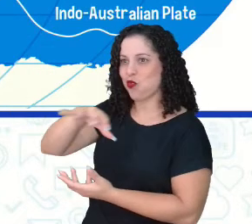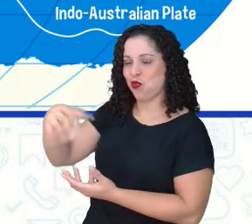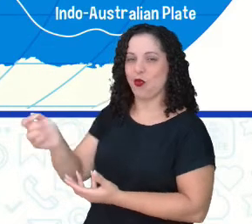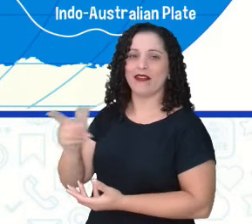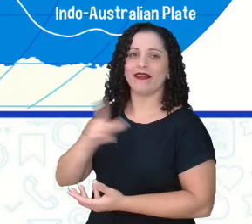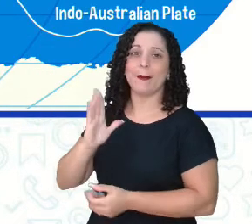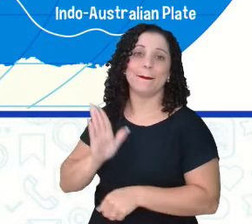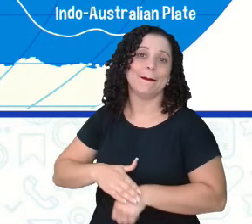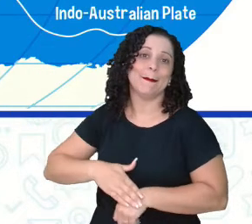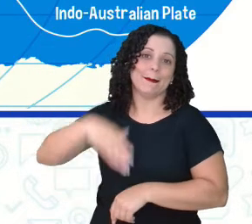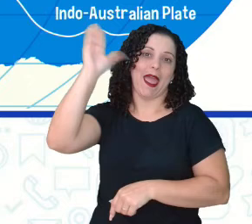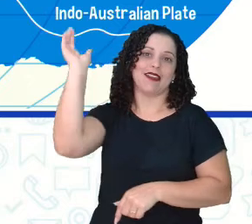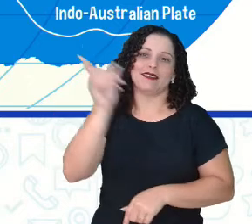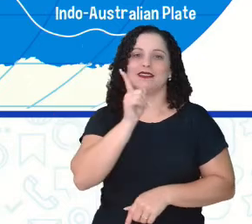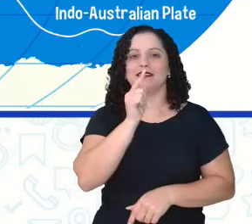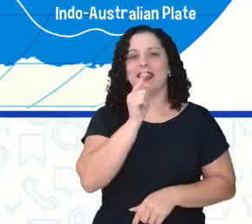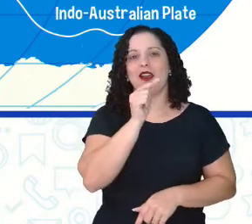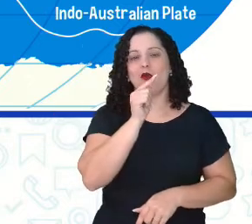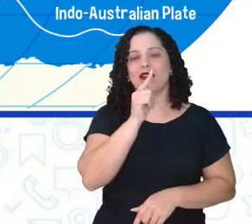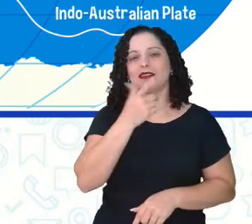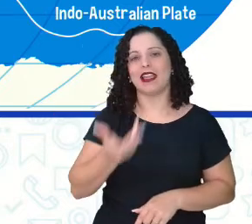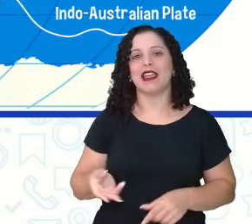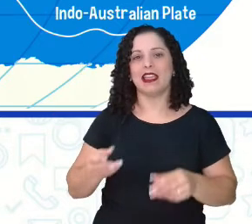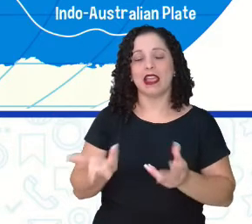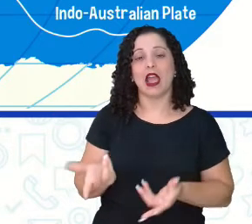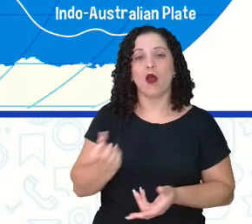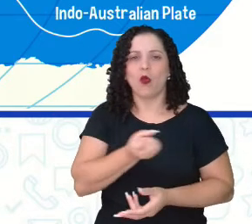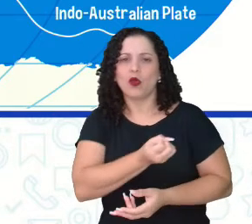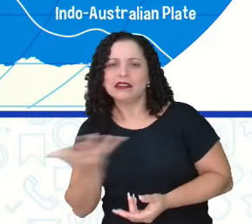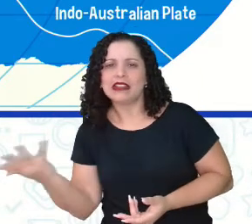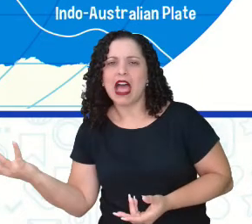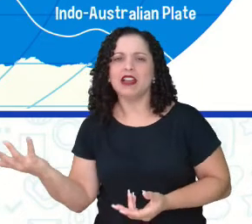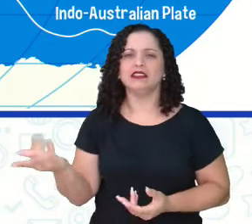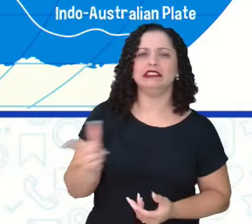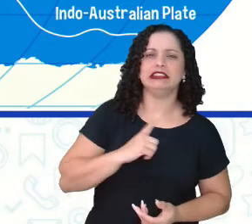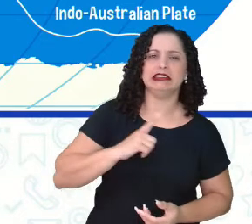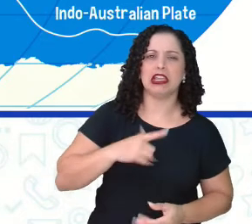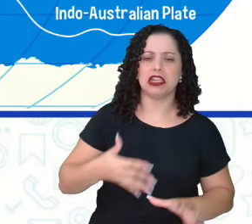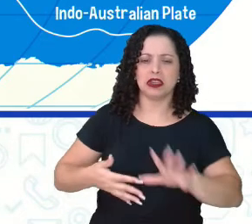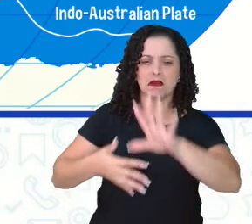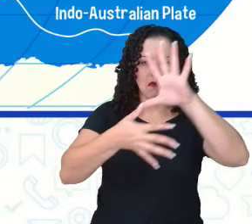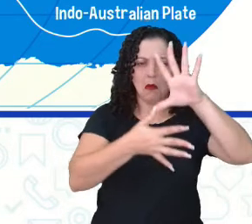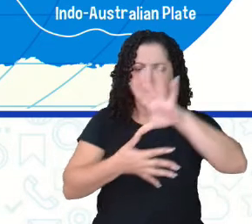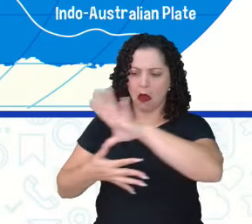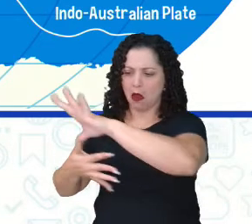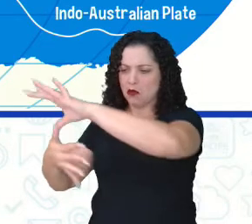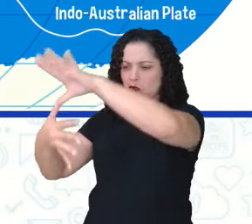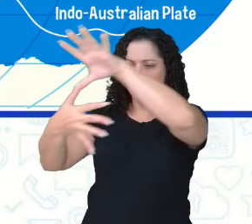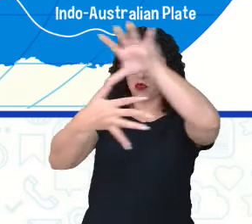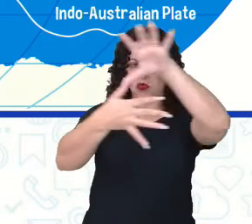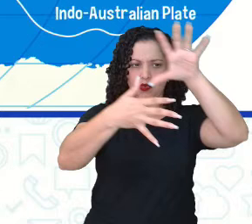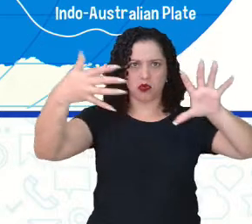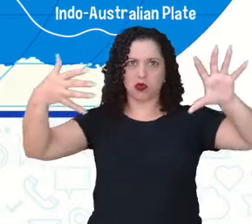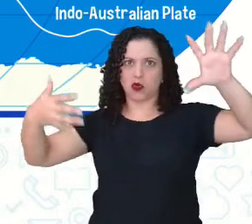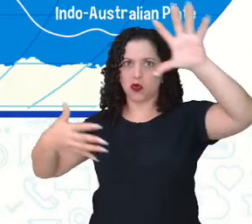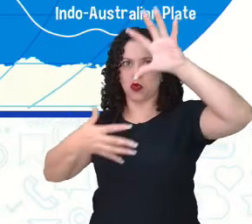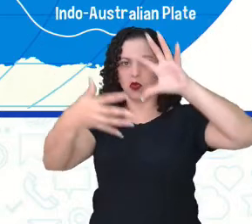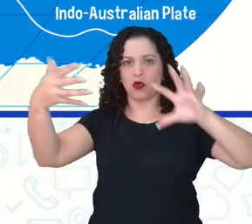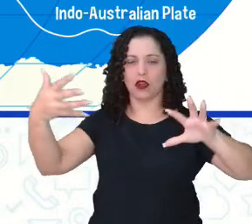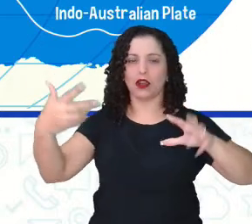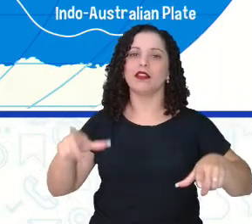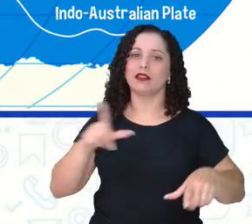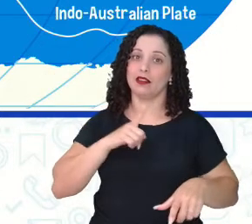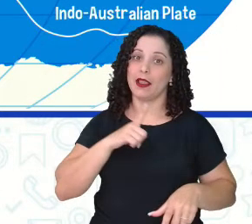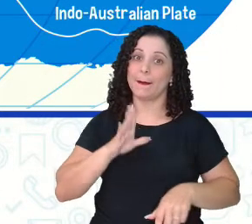mais água do que a questão aí do solo representado pelos continentes. Mas a gente não pode esquecer que embaixo dessa água,